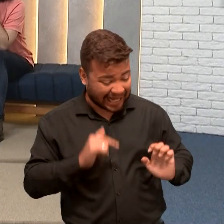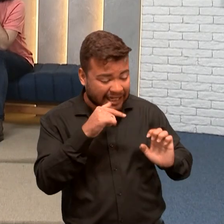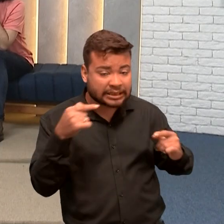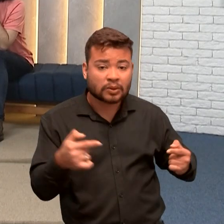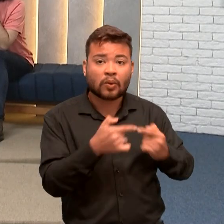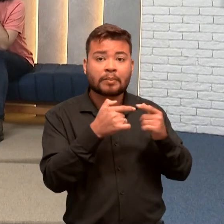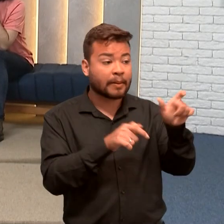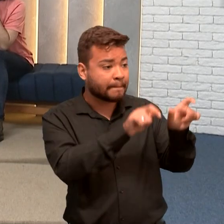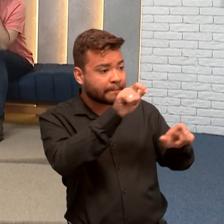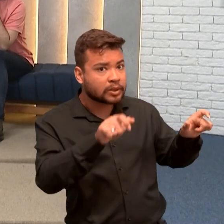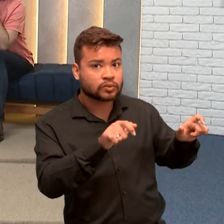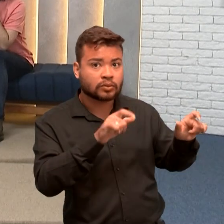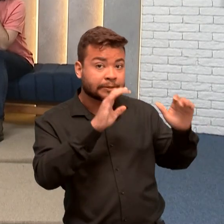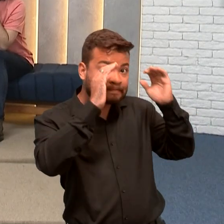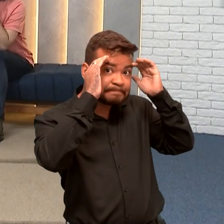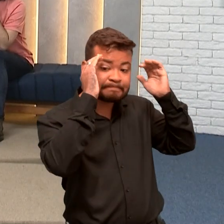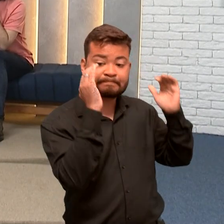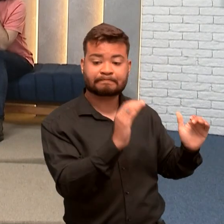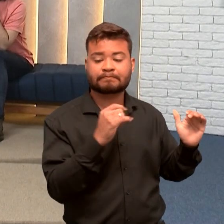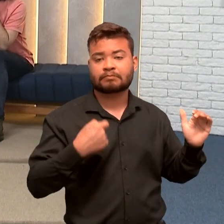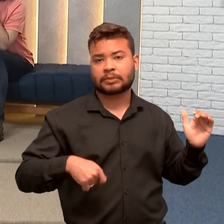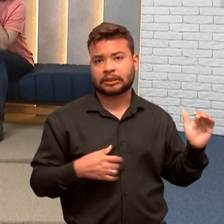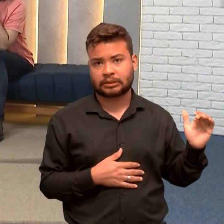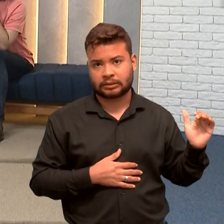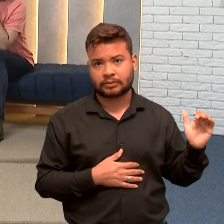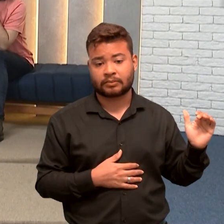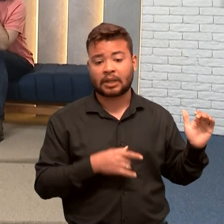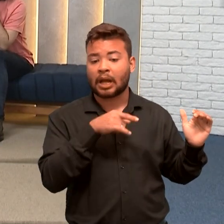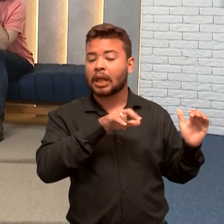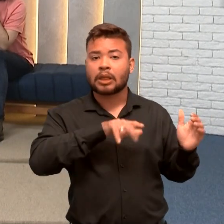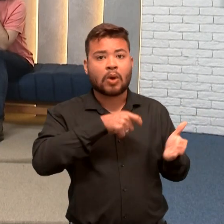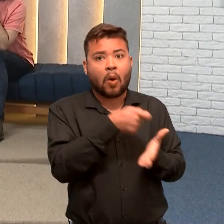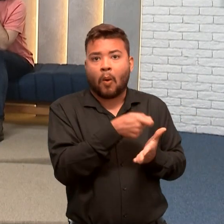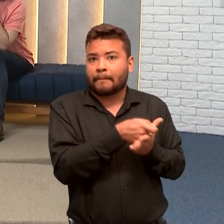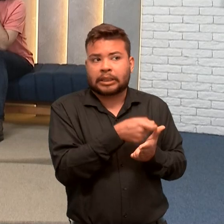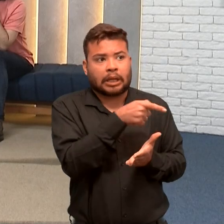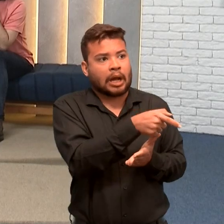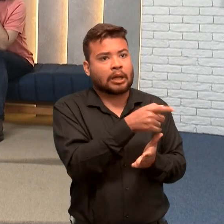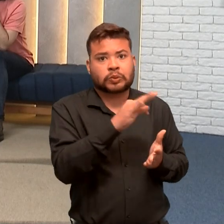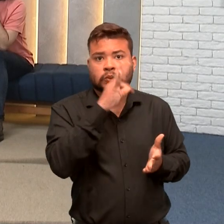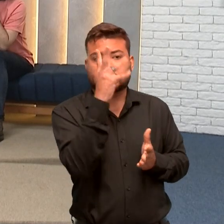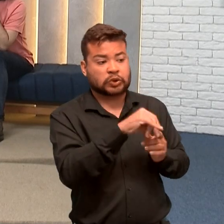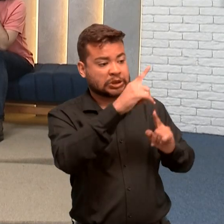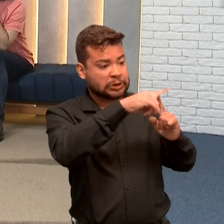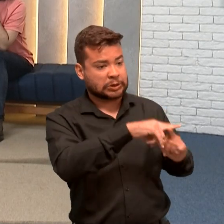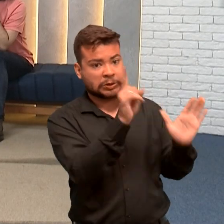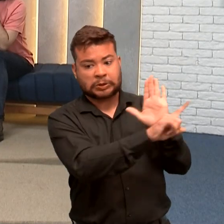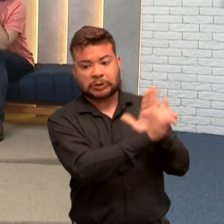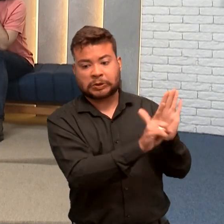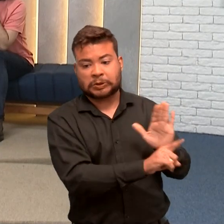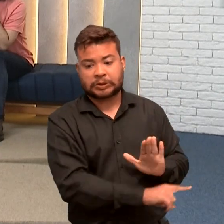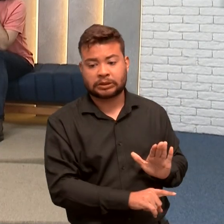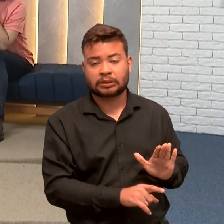ao participante da pesquisa. Ele não precisa se submeter a todo esse questionamento, a todos os procedimentos, se